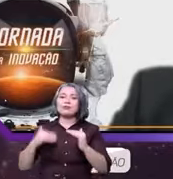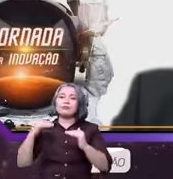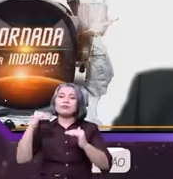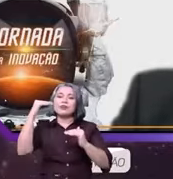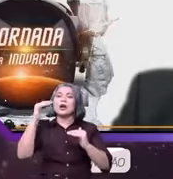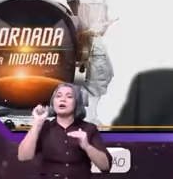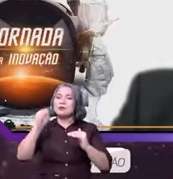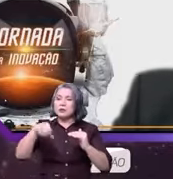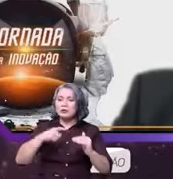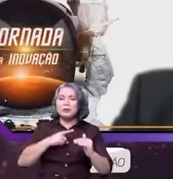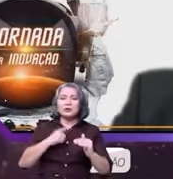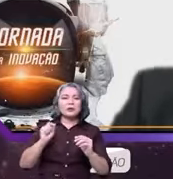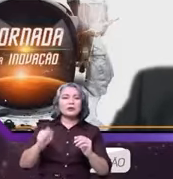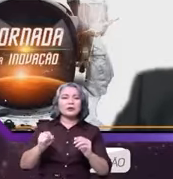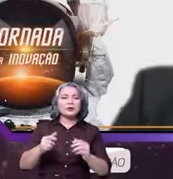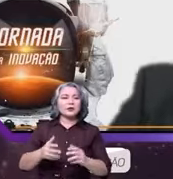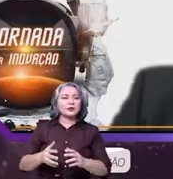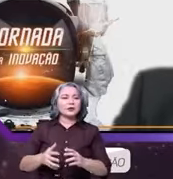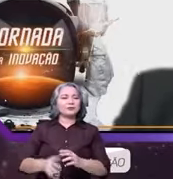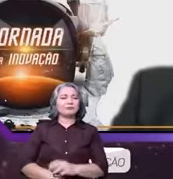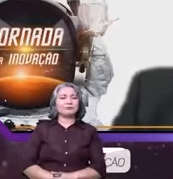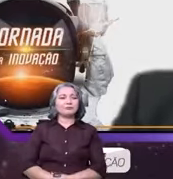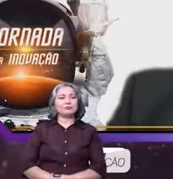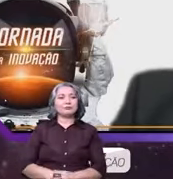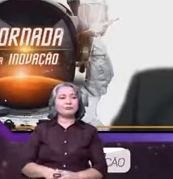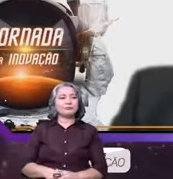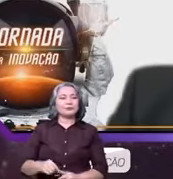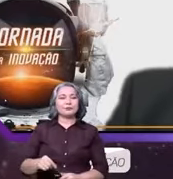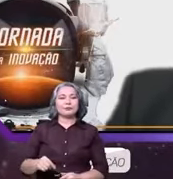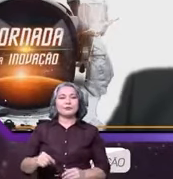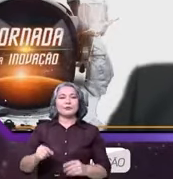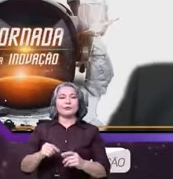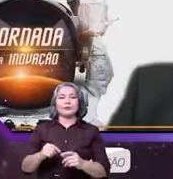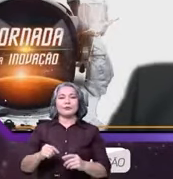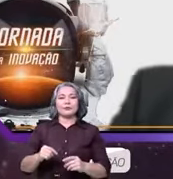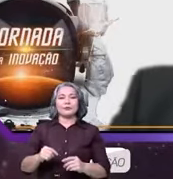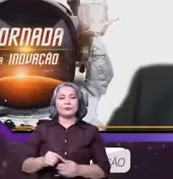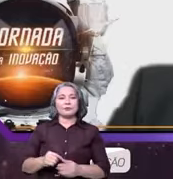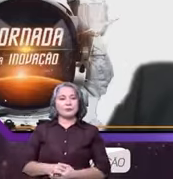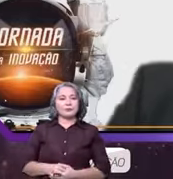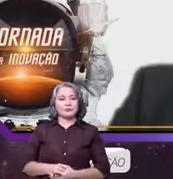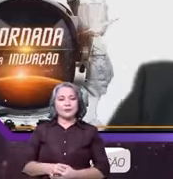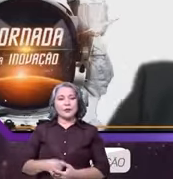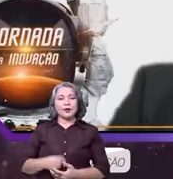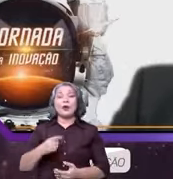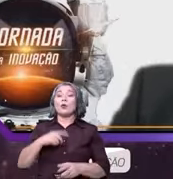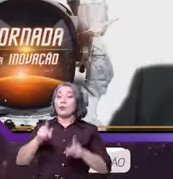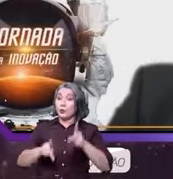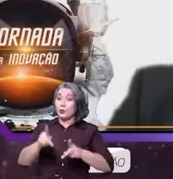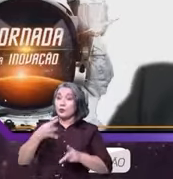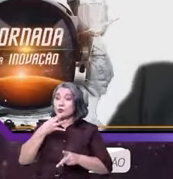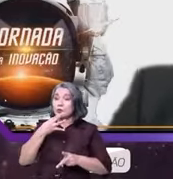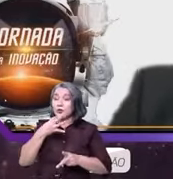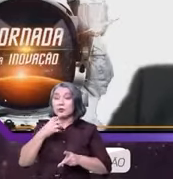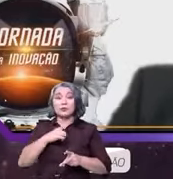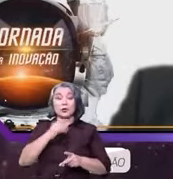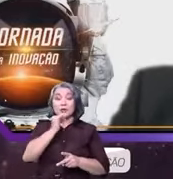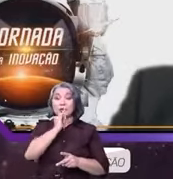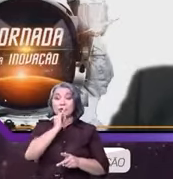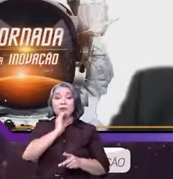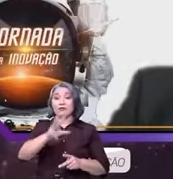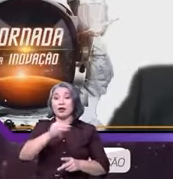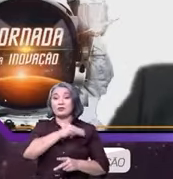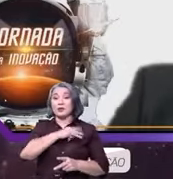Sim, vários ministérios públicos estão trabalhando, então, na verdade, o senhor como promotor conhece muito bem o caso, porque vários ministérios